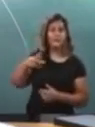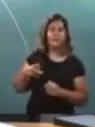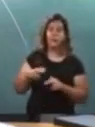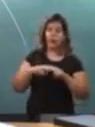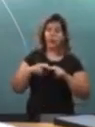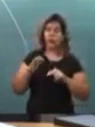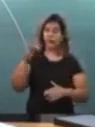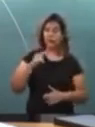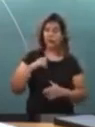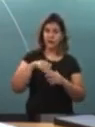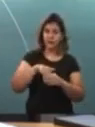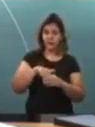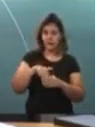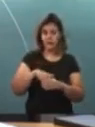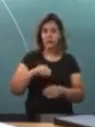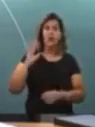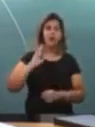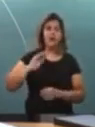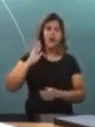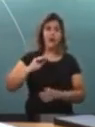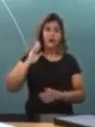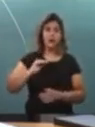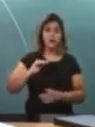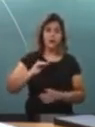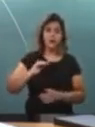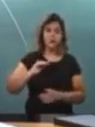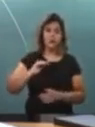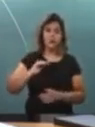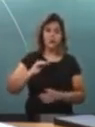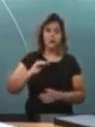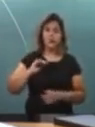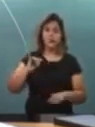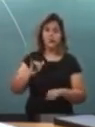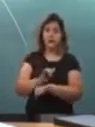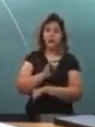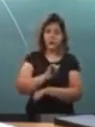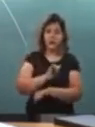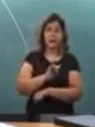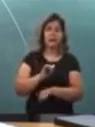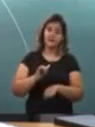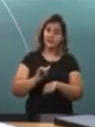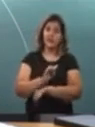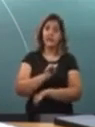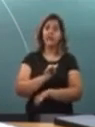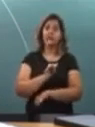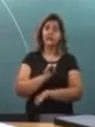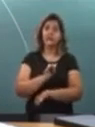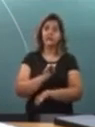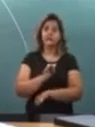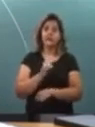Azevedo, a governadora Fátima está dando um calote, Fátima Bezerra, está dando um